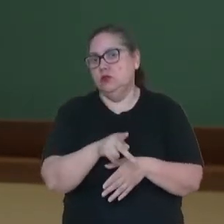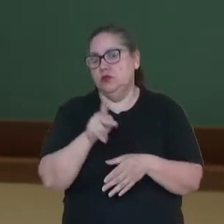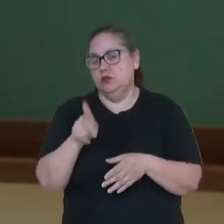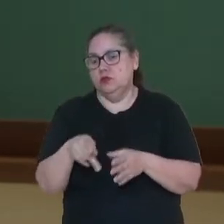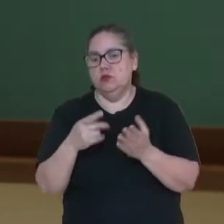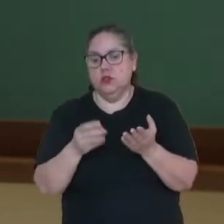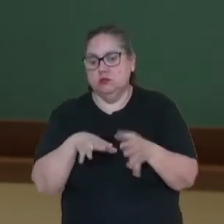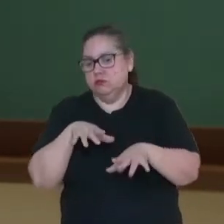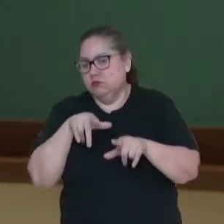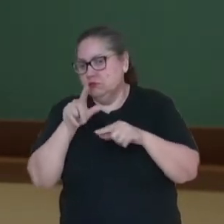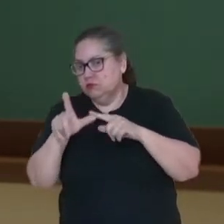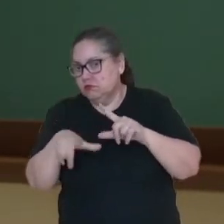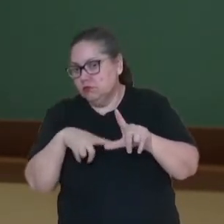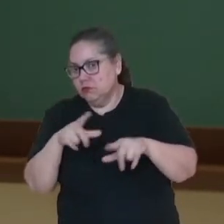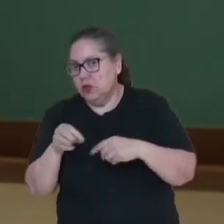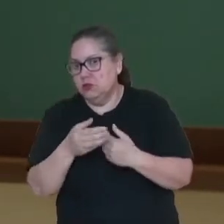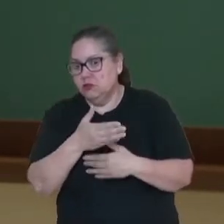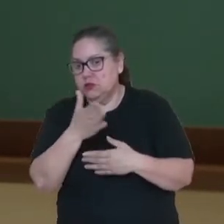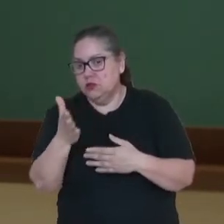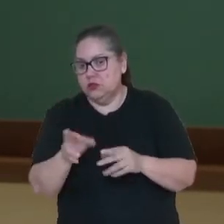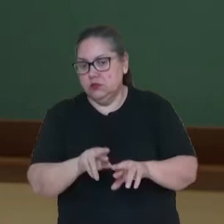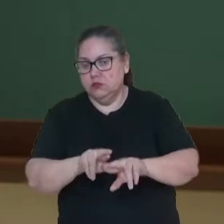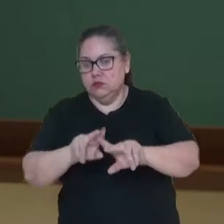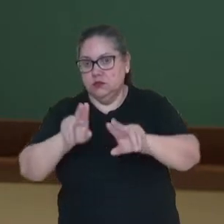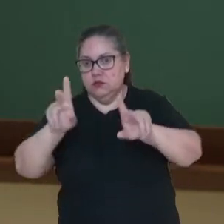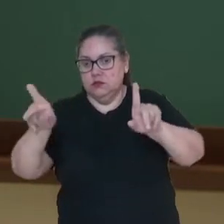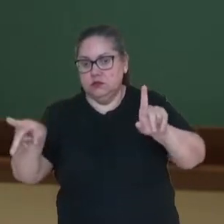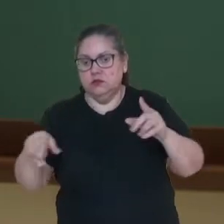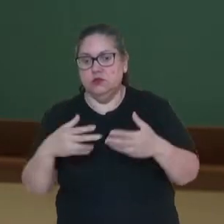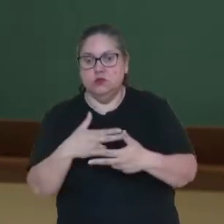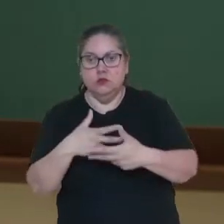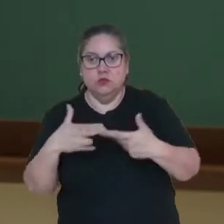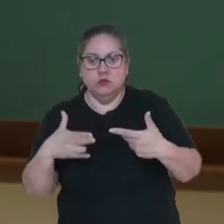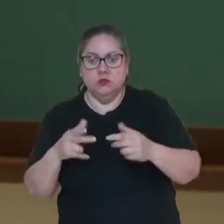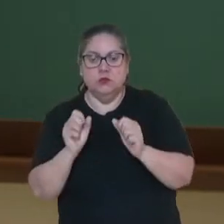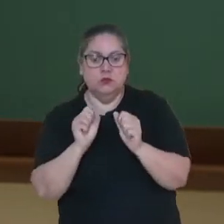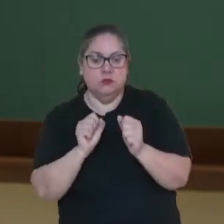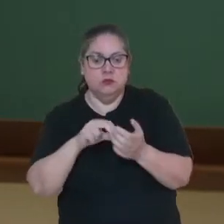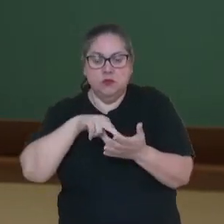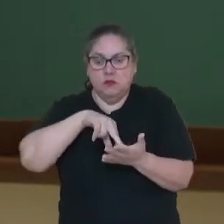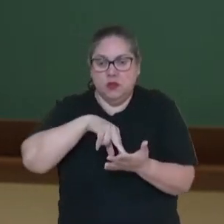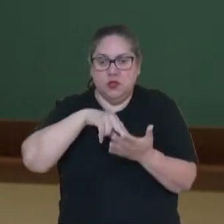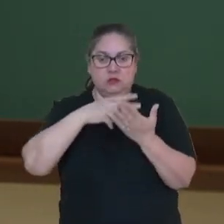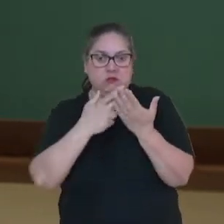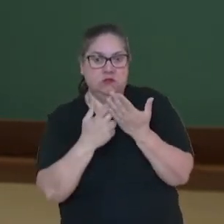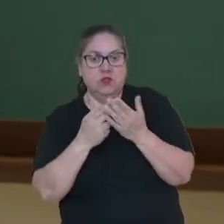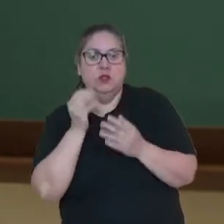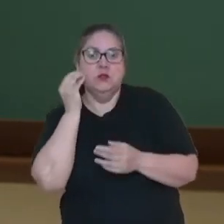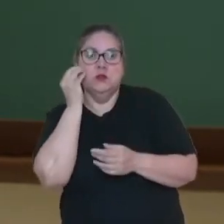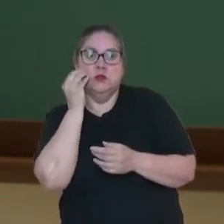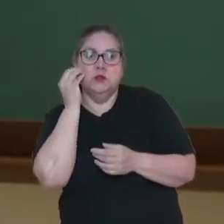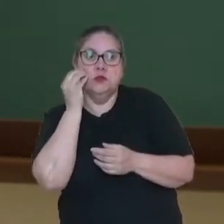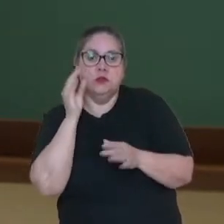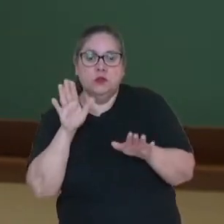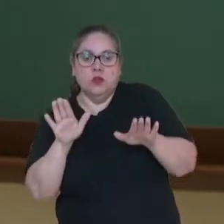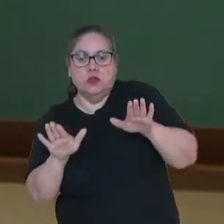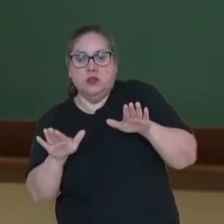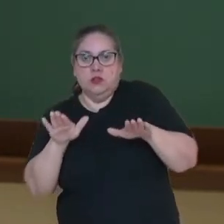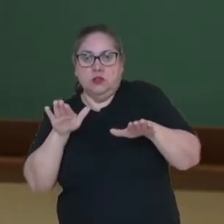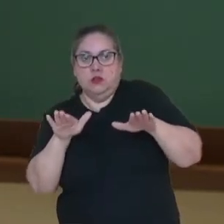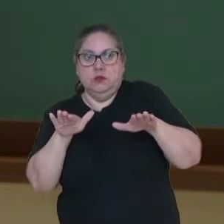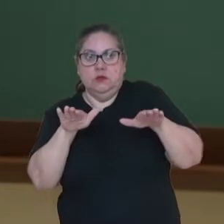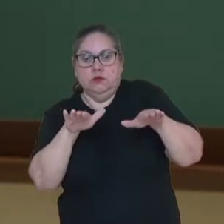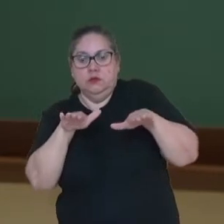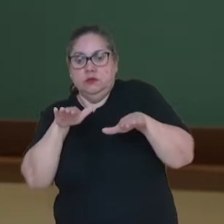vai trabalhar com você as diferentes situações e posições para você experimentar o equilíbrio, tá